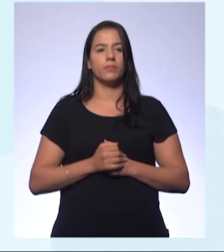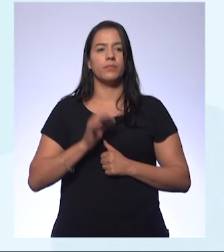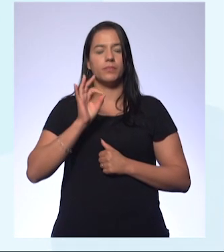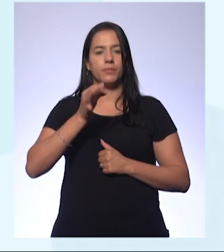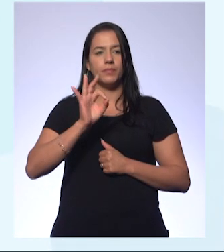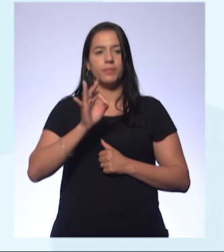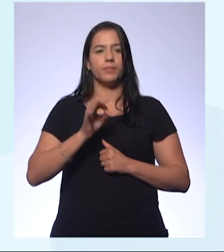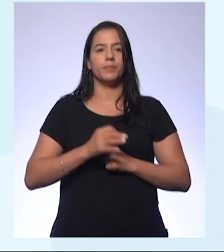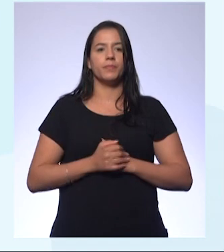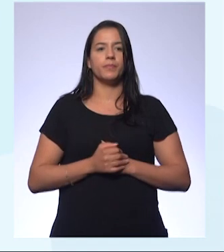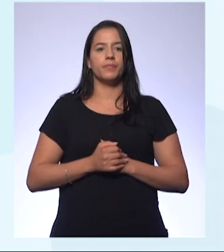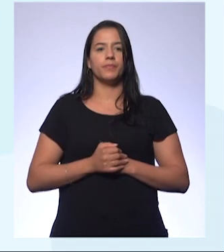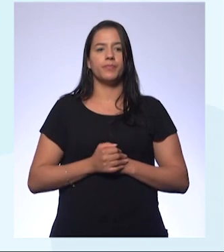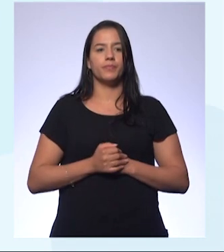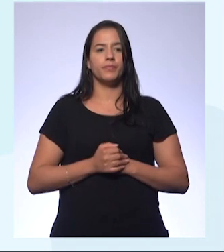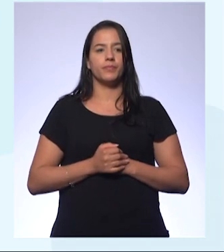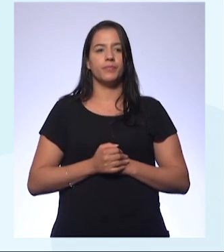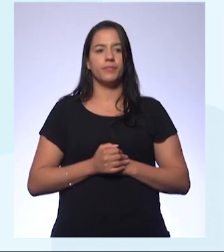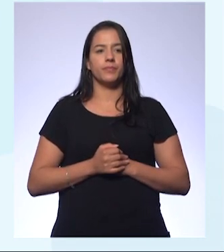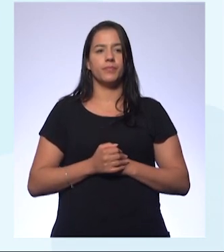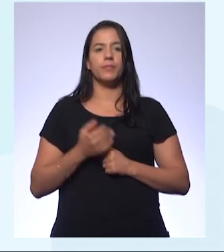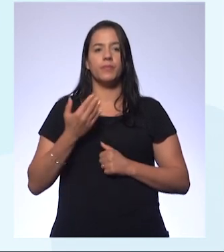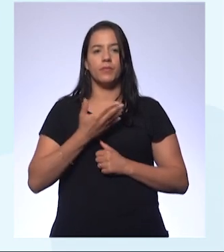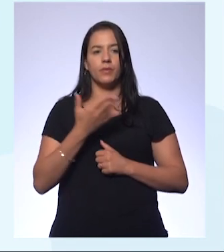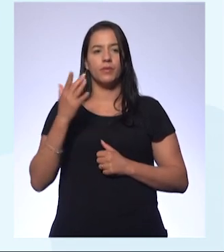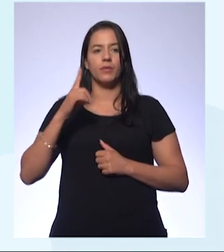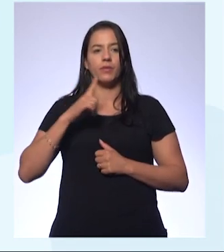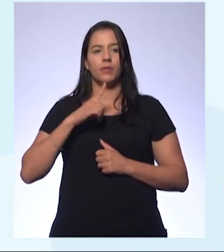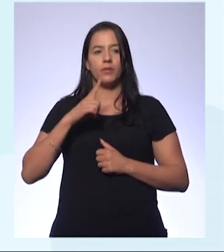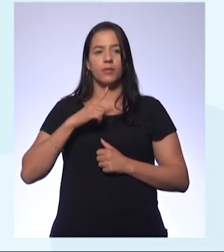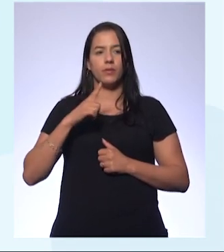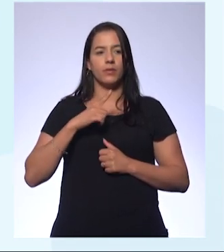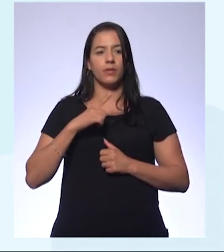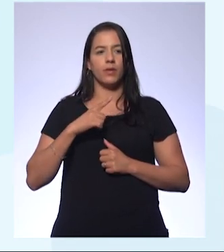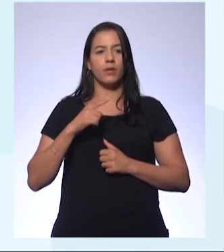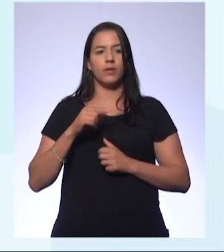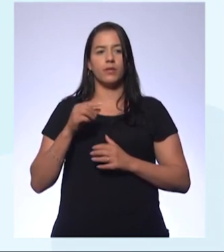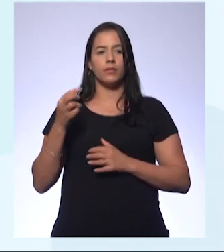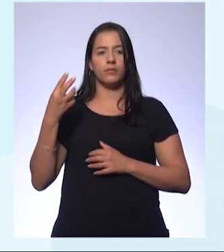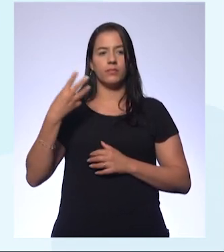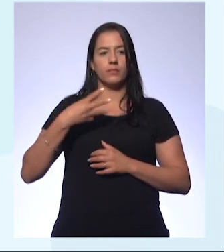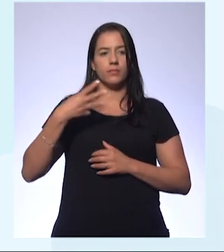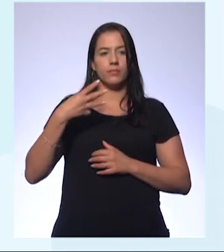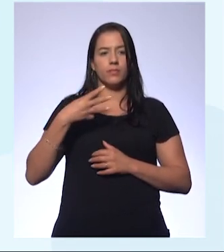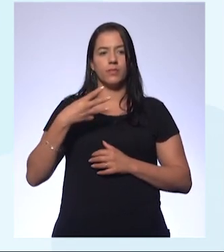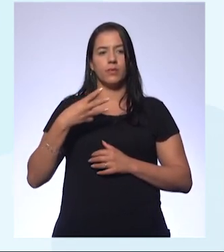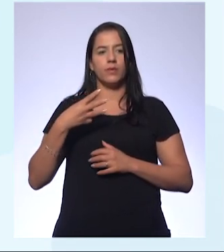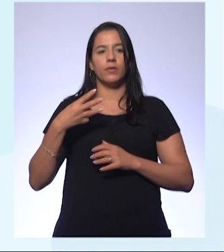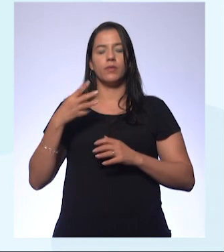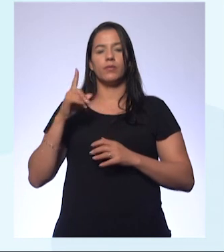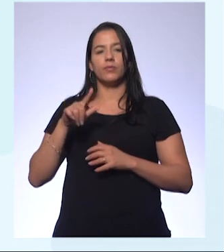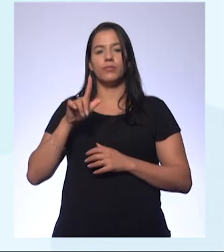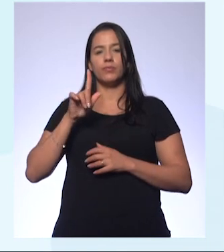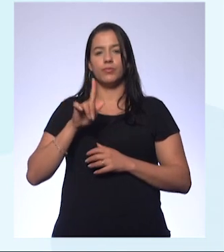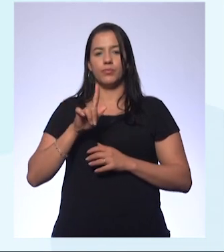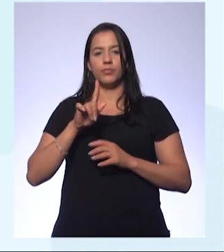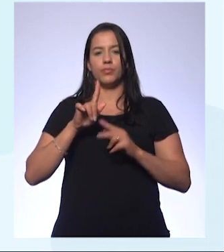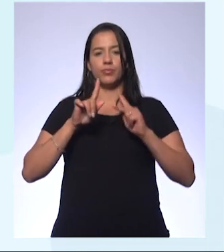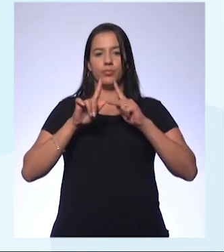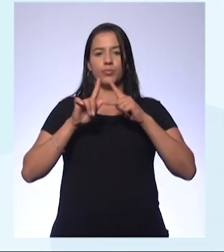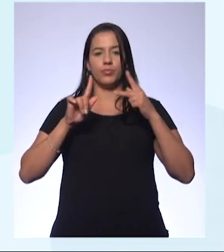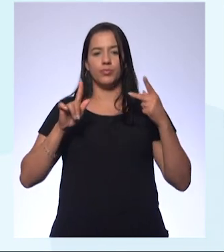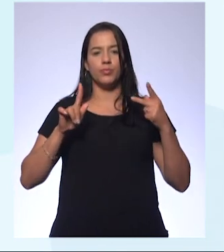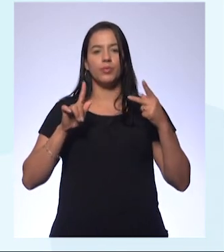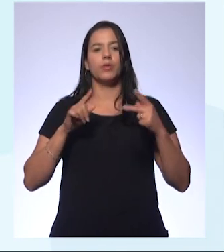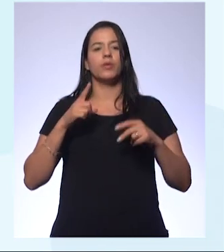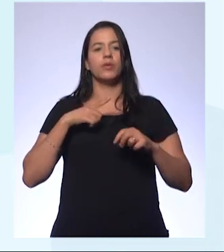Isso. Então, a gente tem ali a terceira, né? O genótipo, ele é constituído,